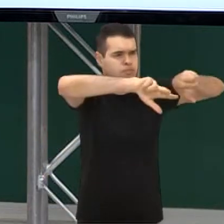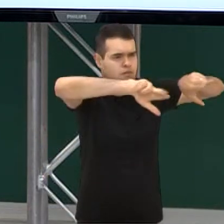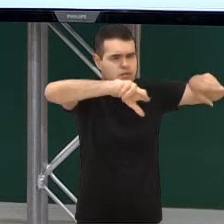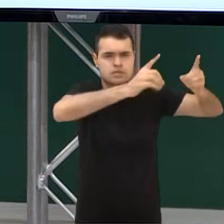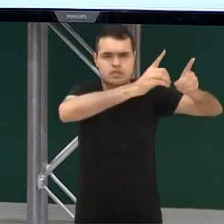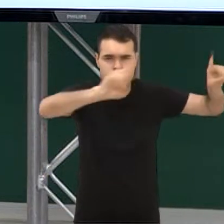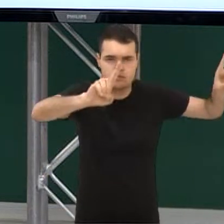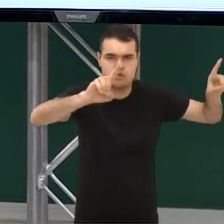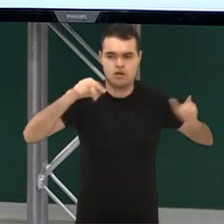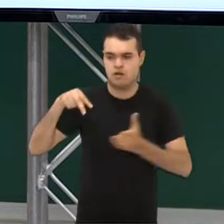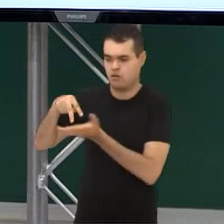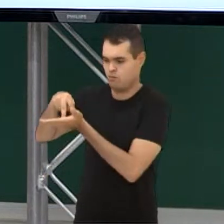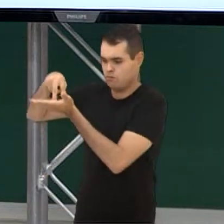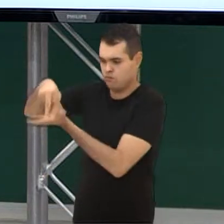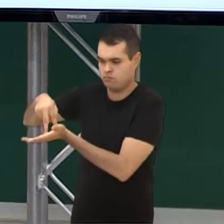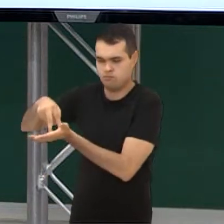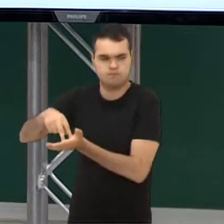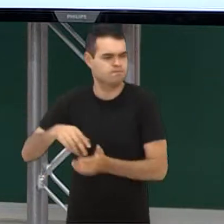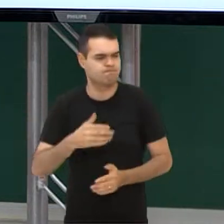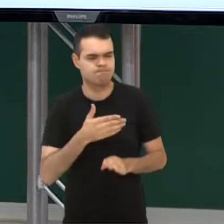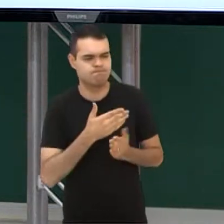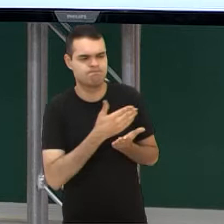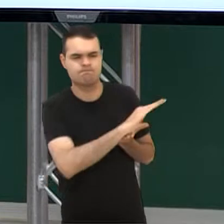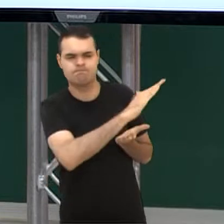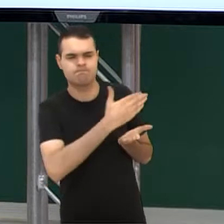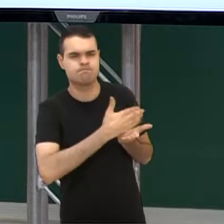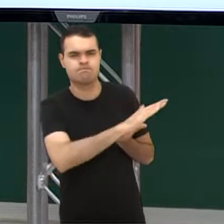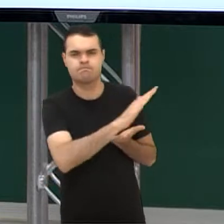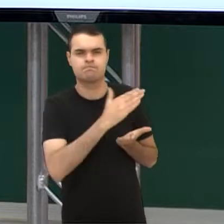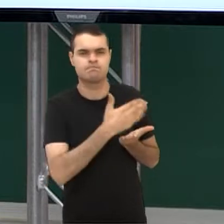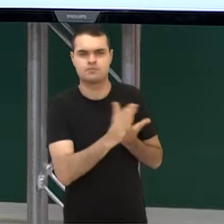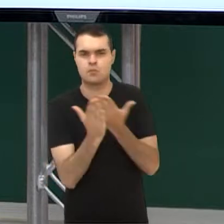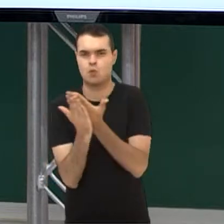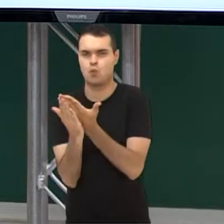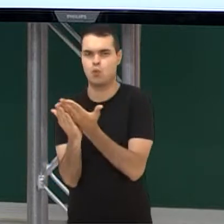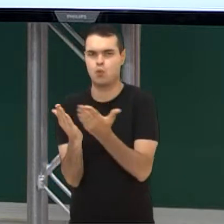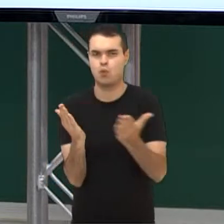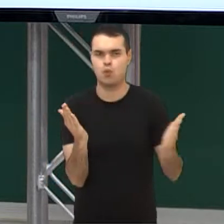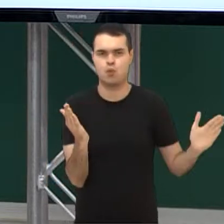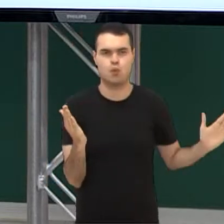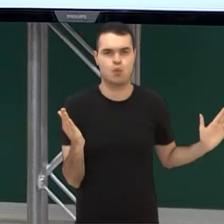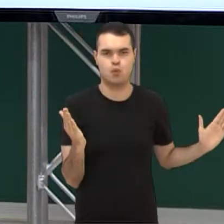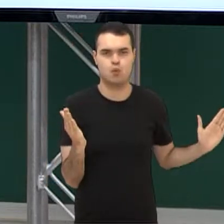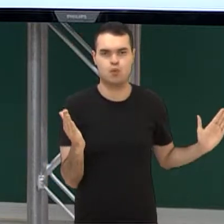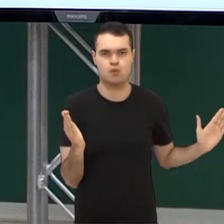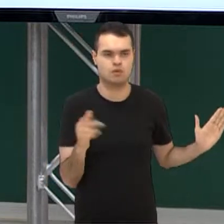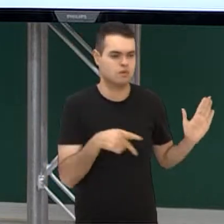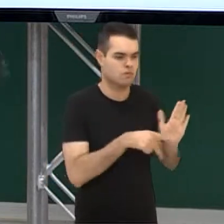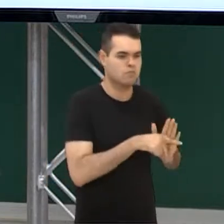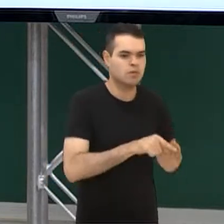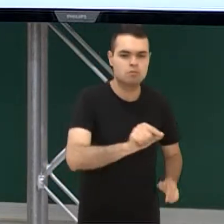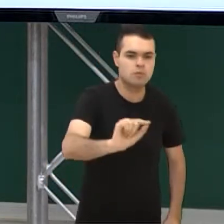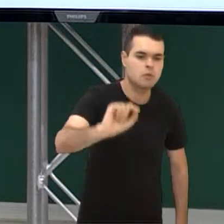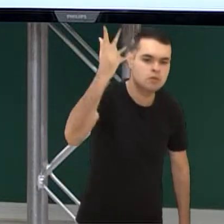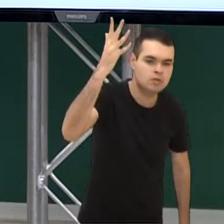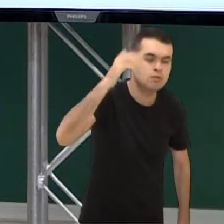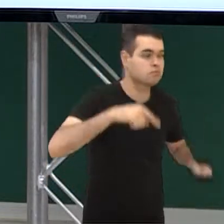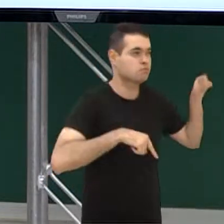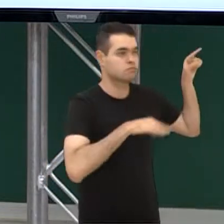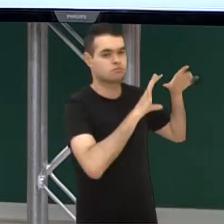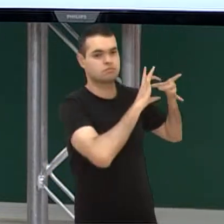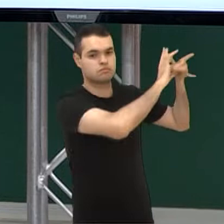O positivismo vai deixando de lado, vai tirando a importância da resposta sobre as questões principais do